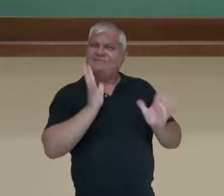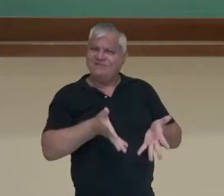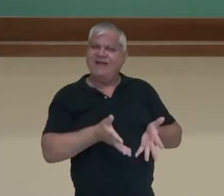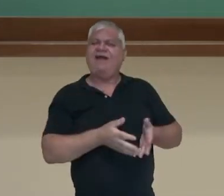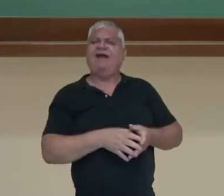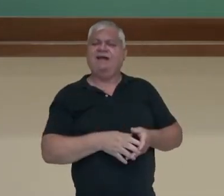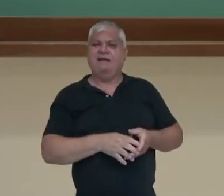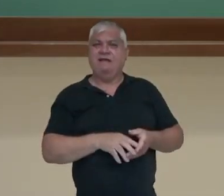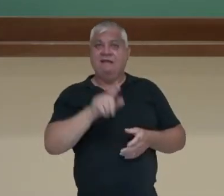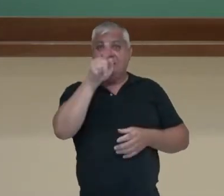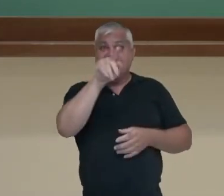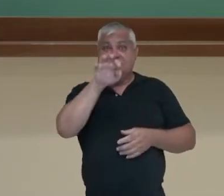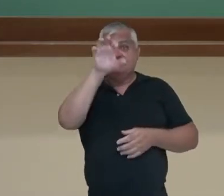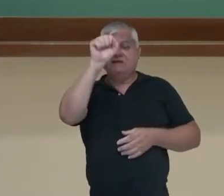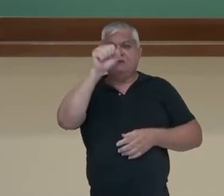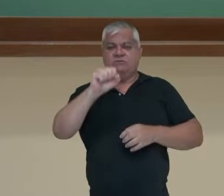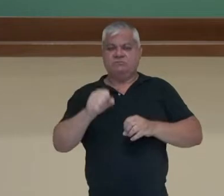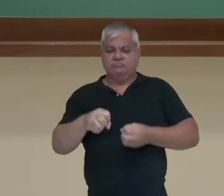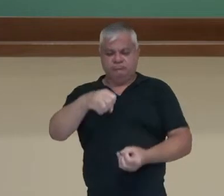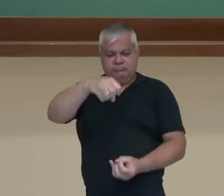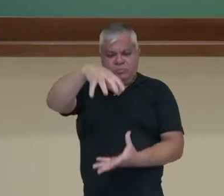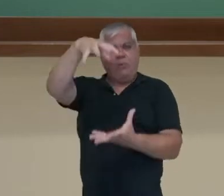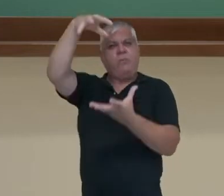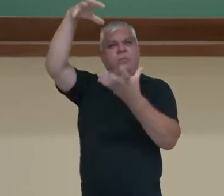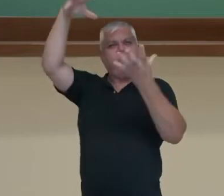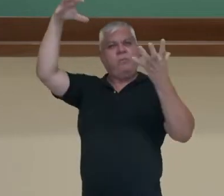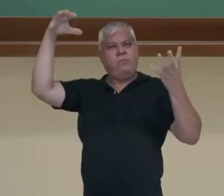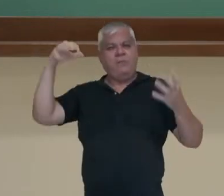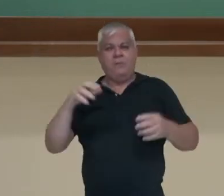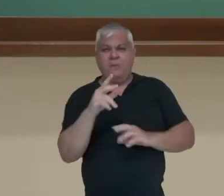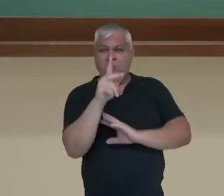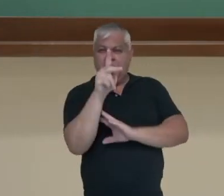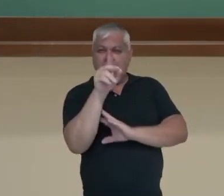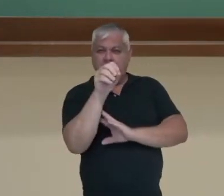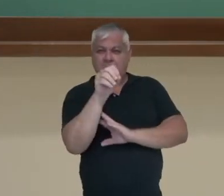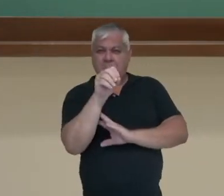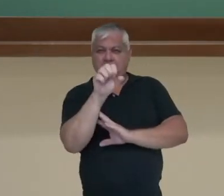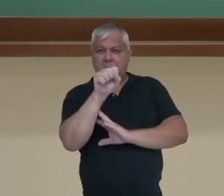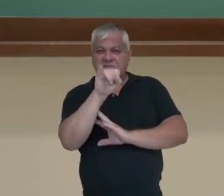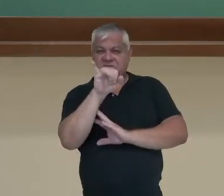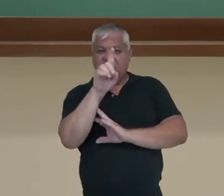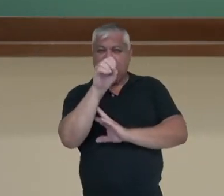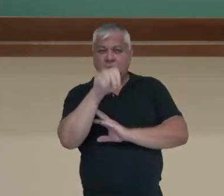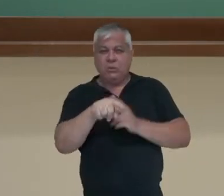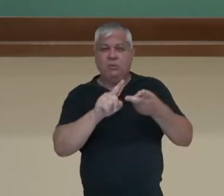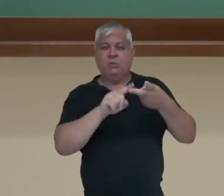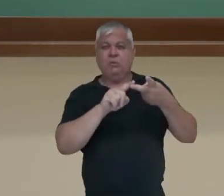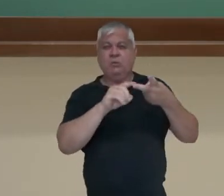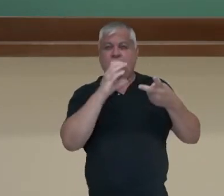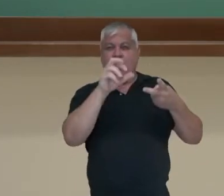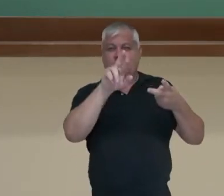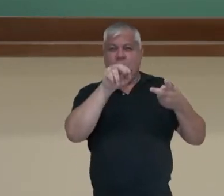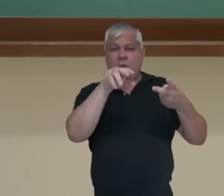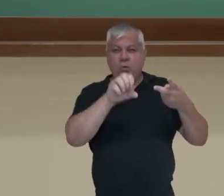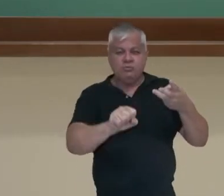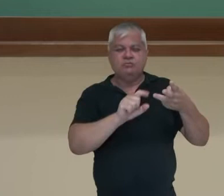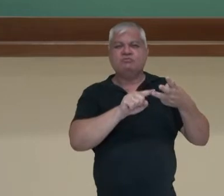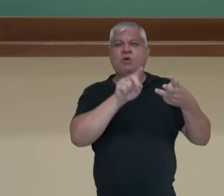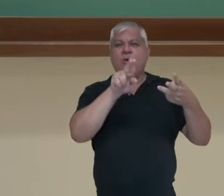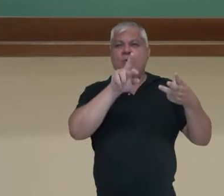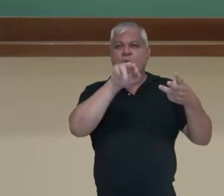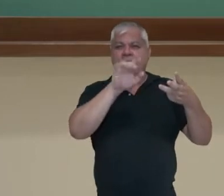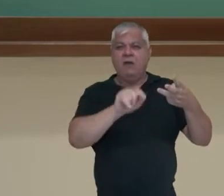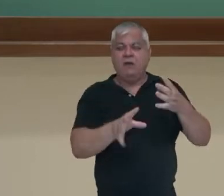né? Zeus criou, Poseidon cuidou, a gente tem Cronos, tem Urano, tudo lá, as